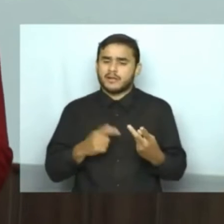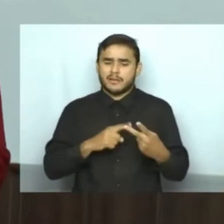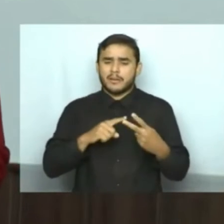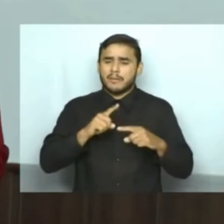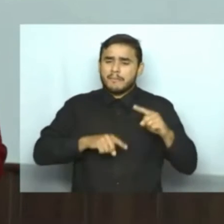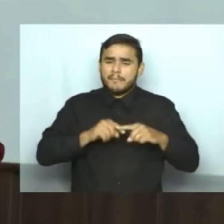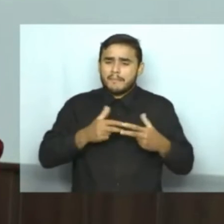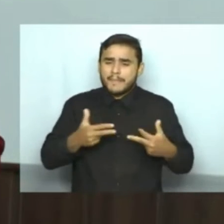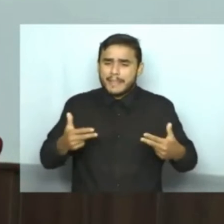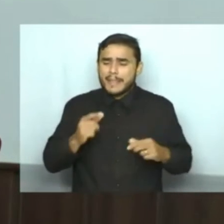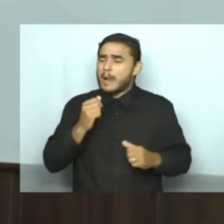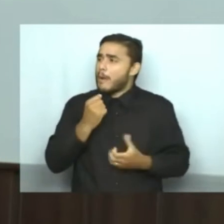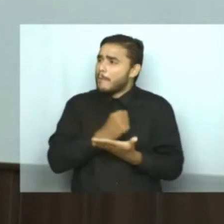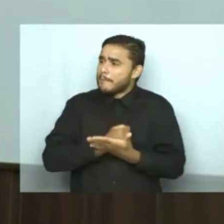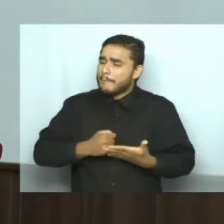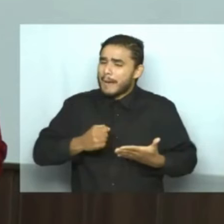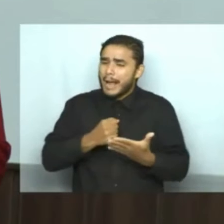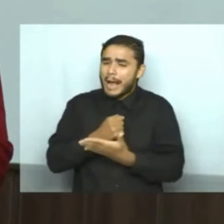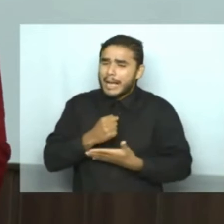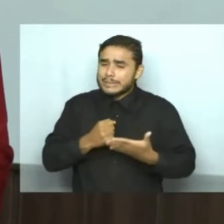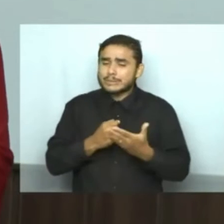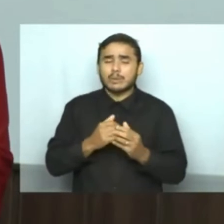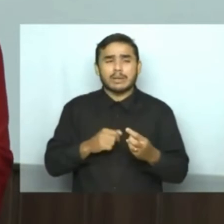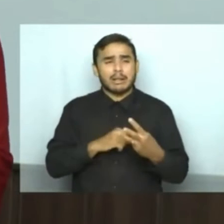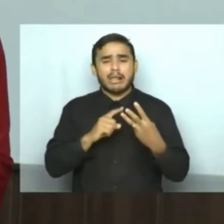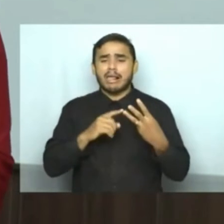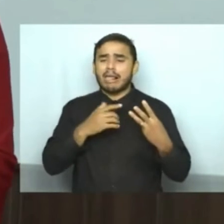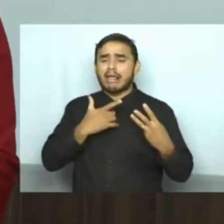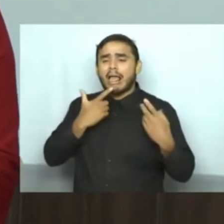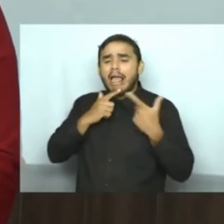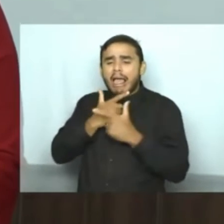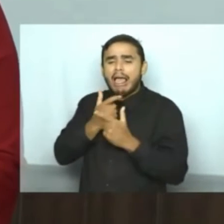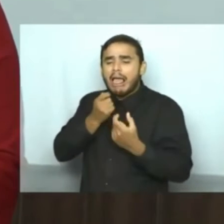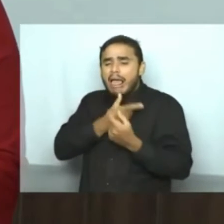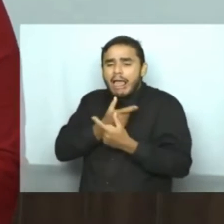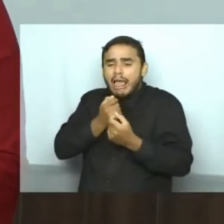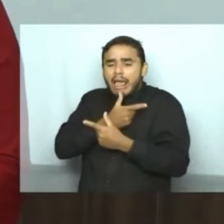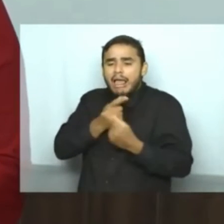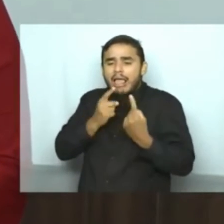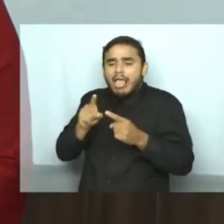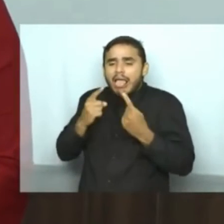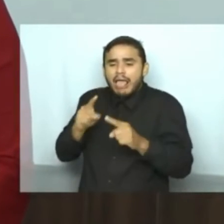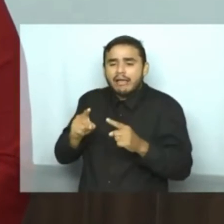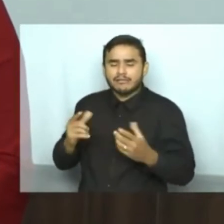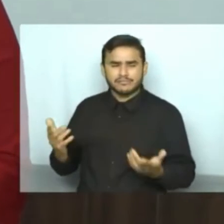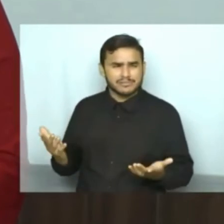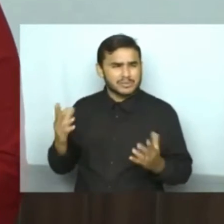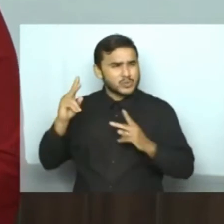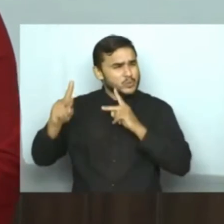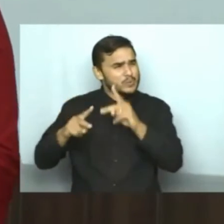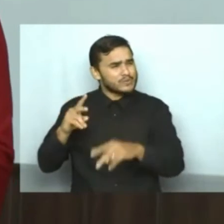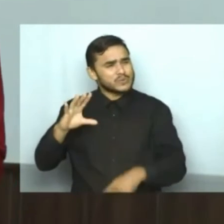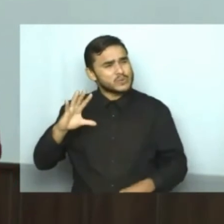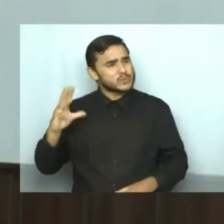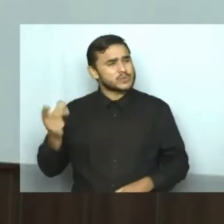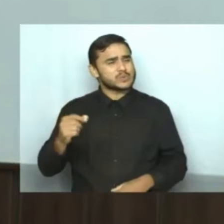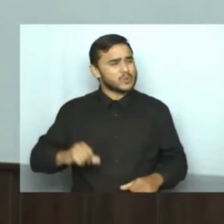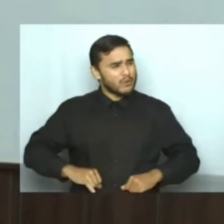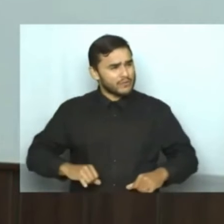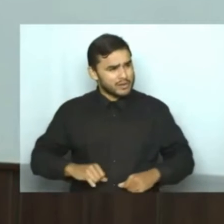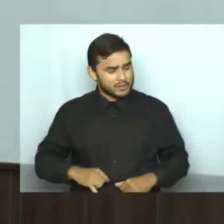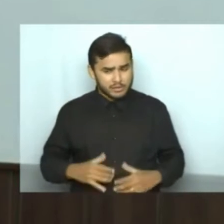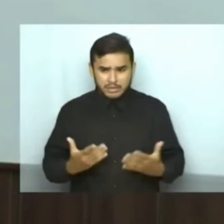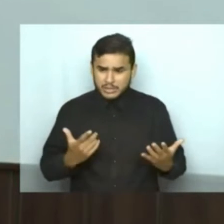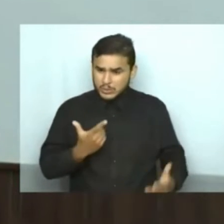fez chacota do sofrimento do nosso povo. Isso tem que acabar. E, para isso, nós precisamos trazer